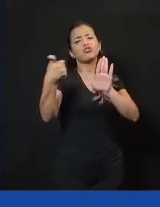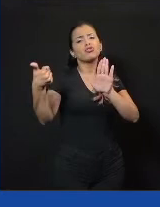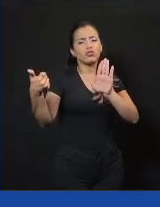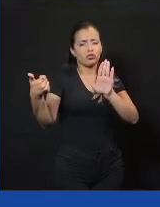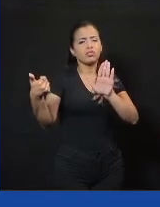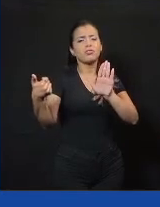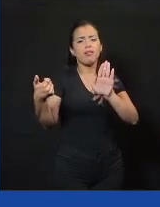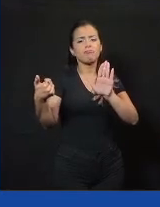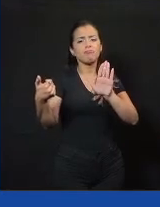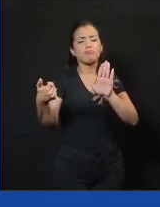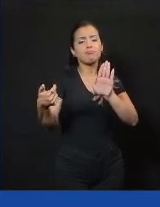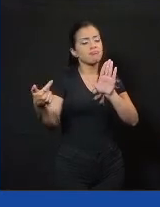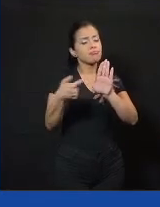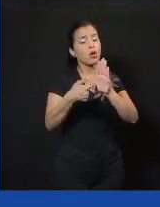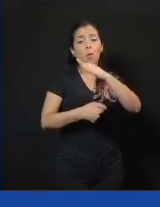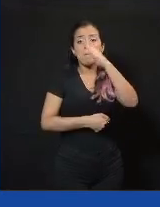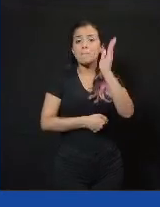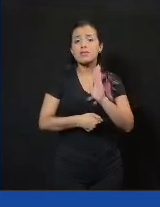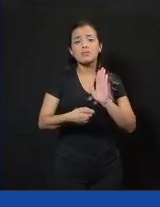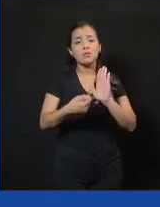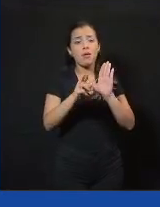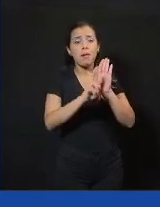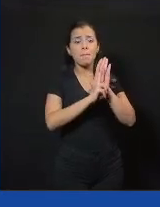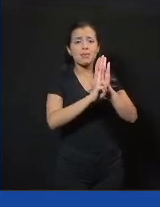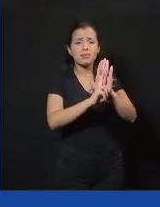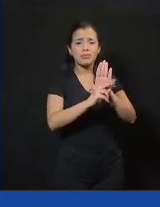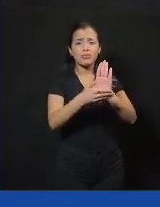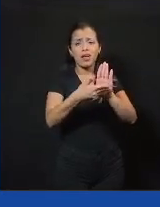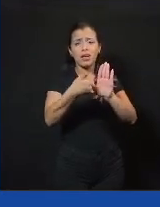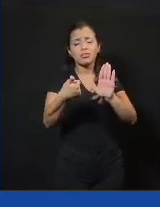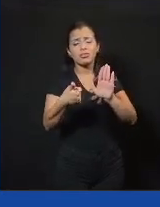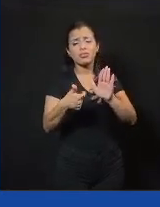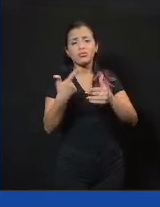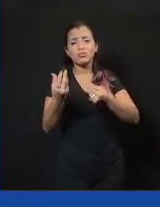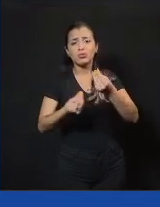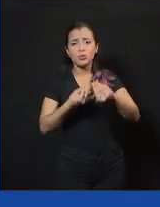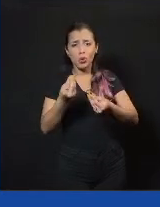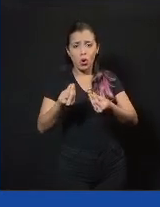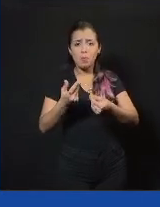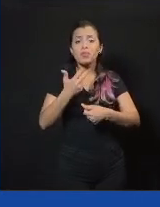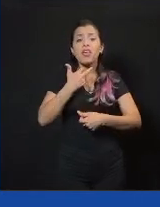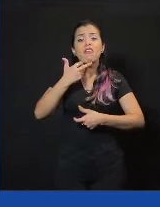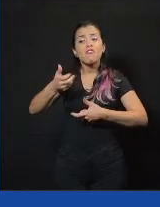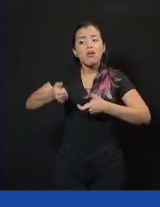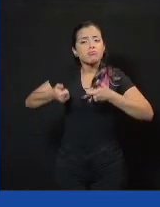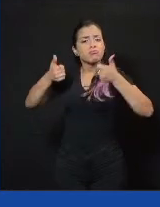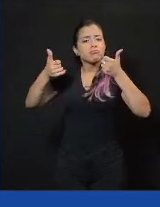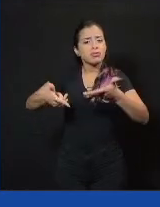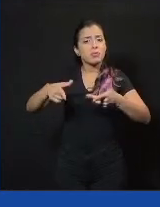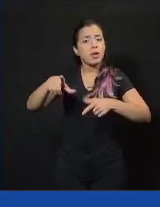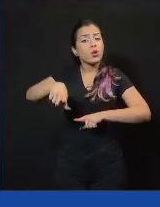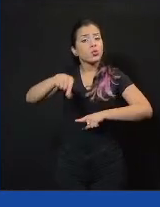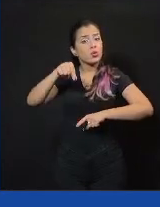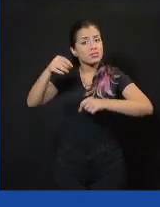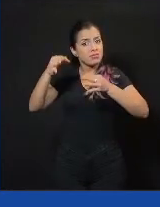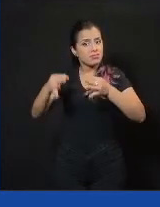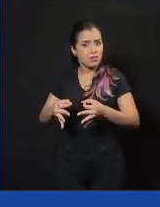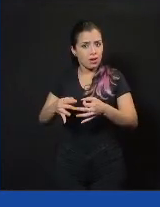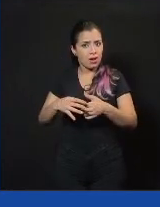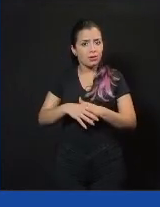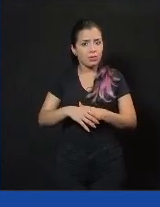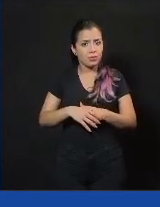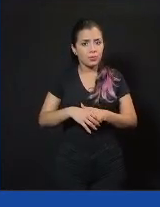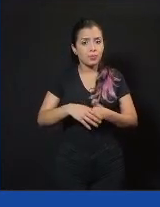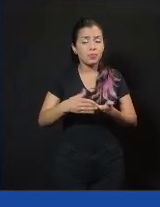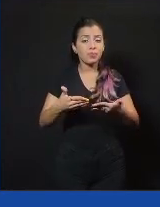o Brasil sem representatividade de seus povos nos espaços de vozes e decisões. É injusto um pobre se candidatar